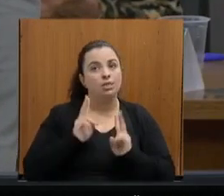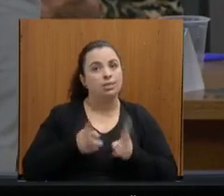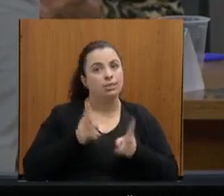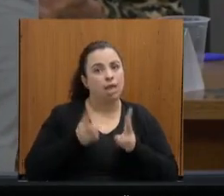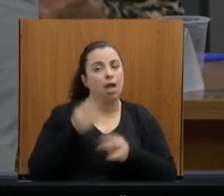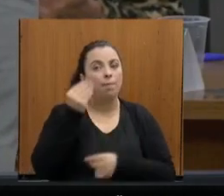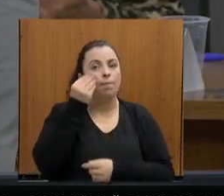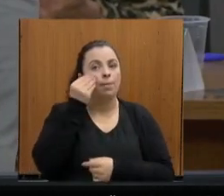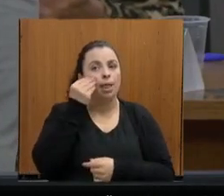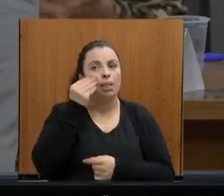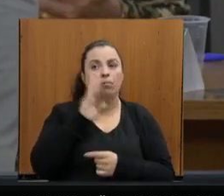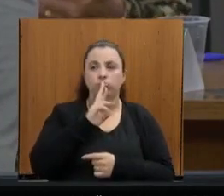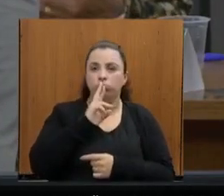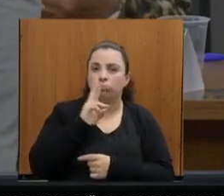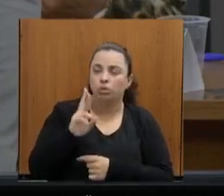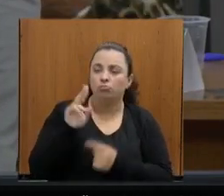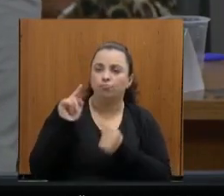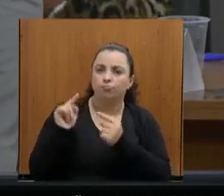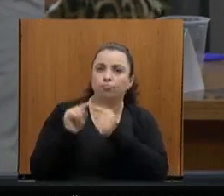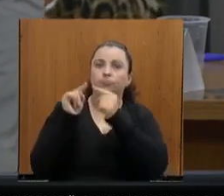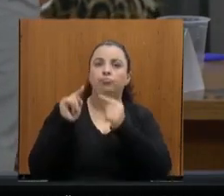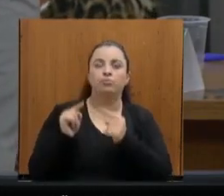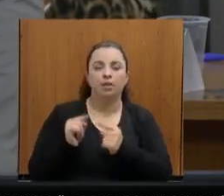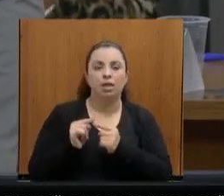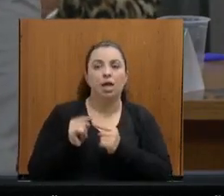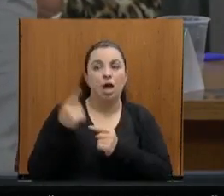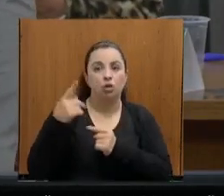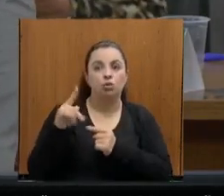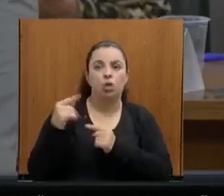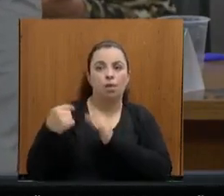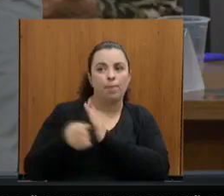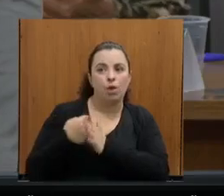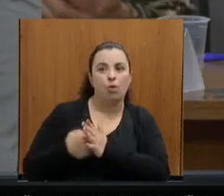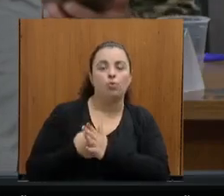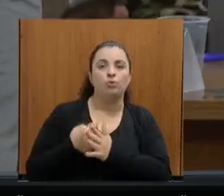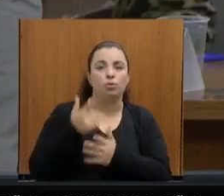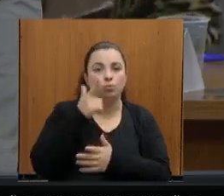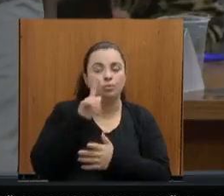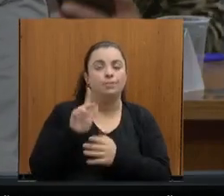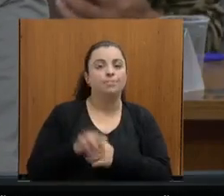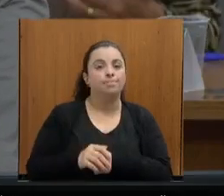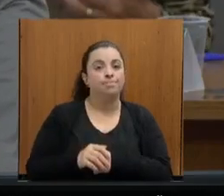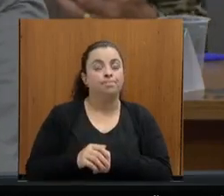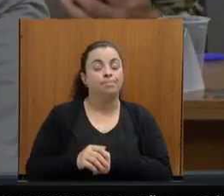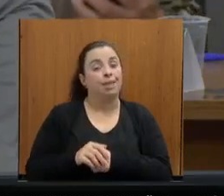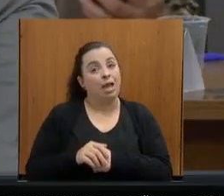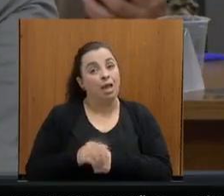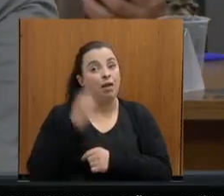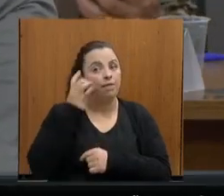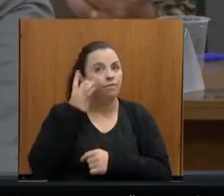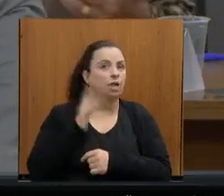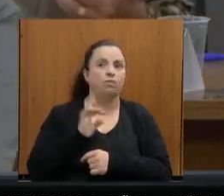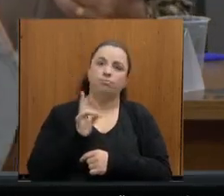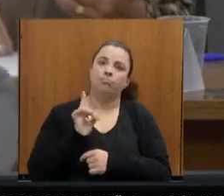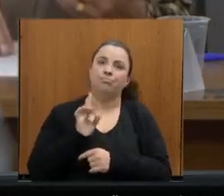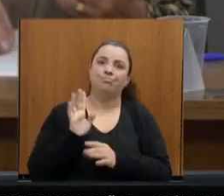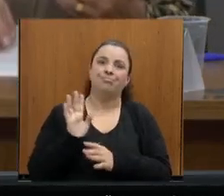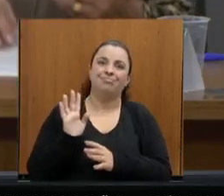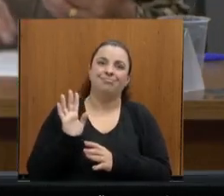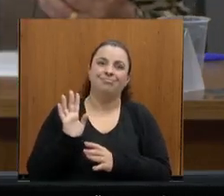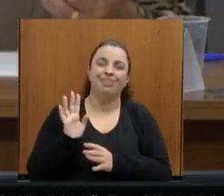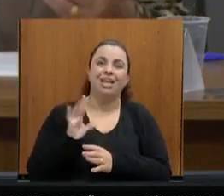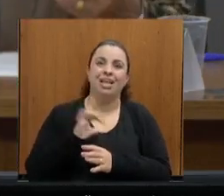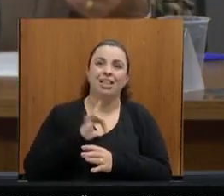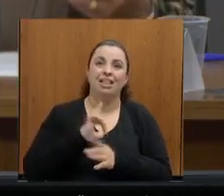buscar atender a esse pleito não tem sido fácil confesso para senhora que nós temos